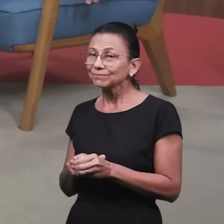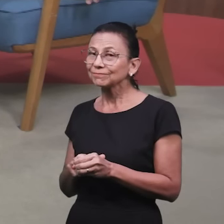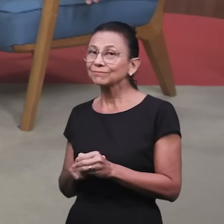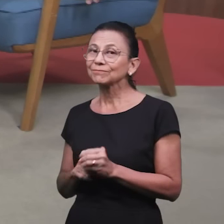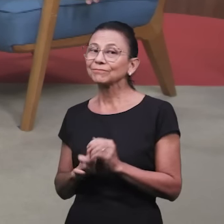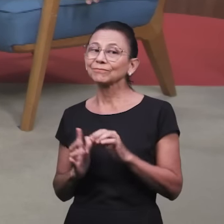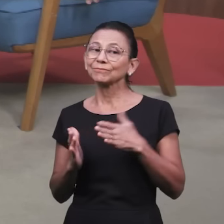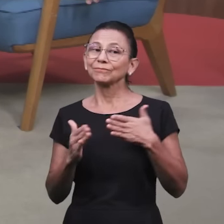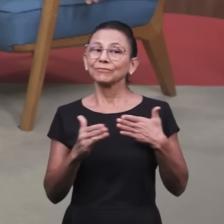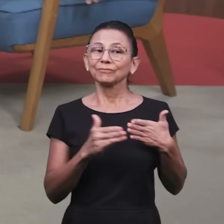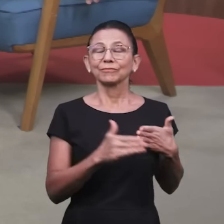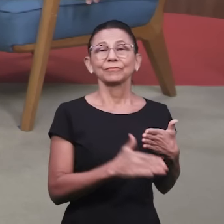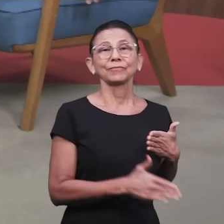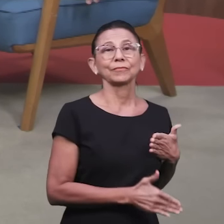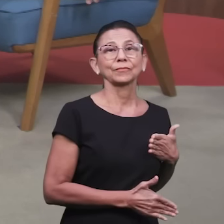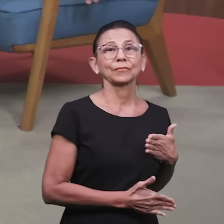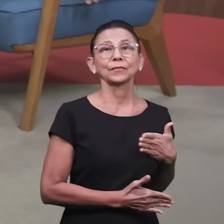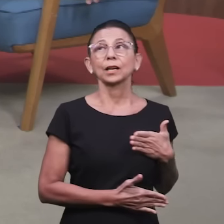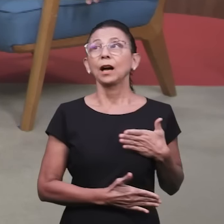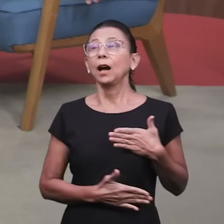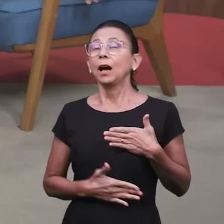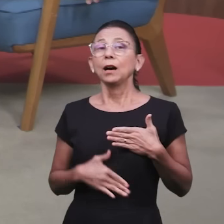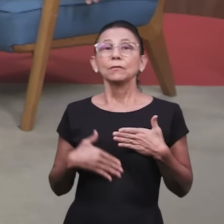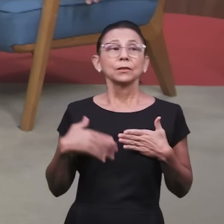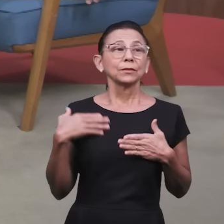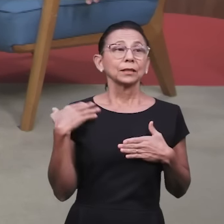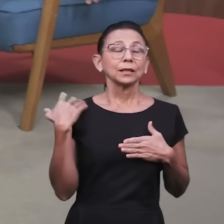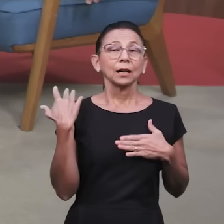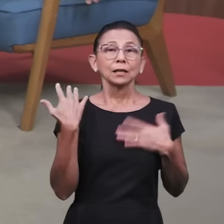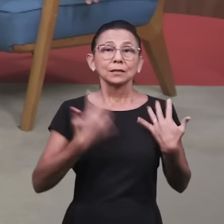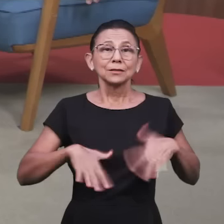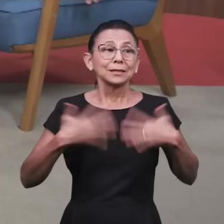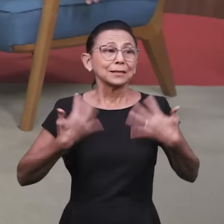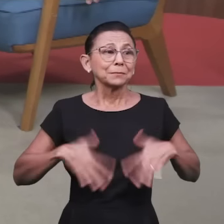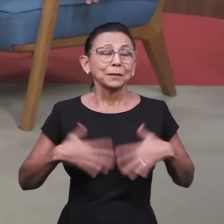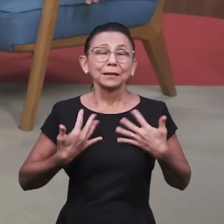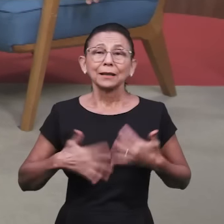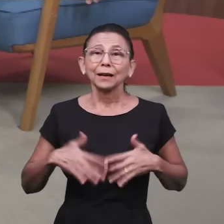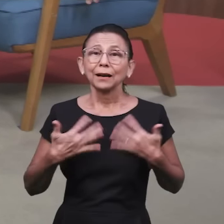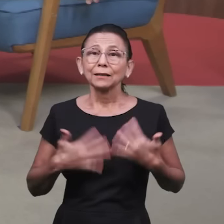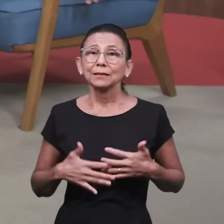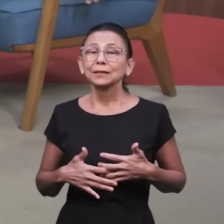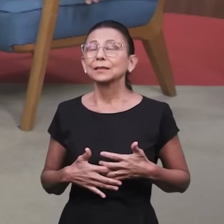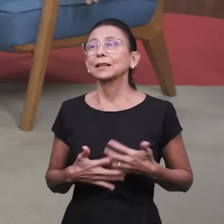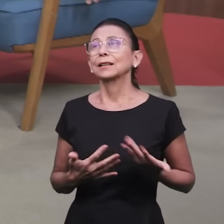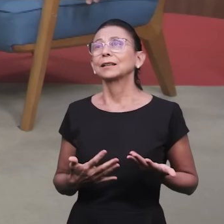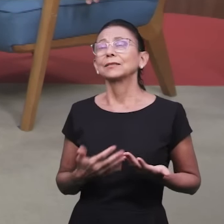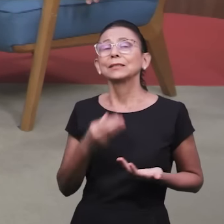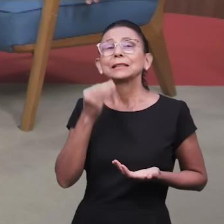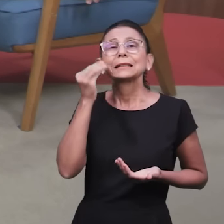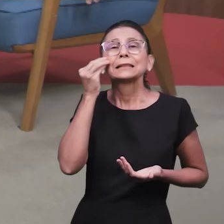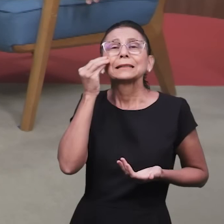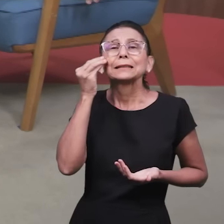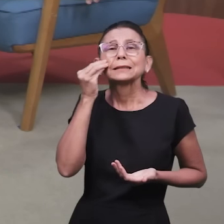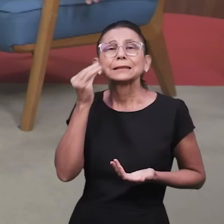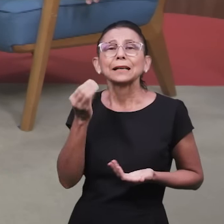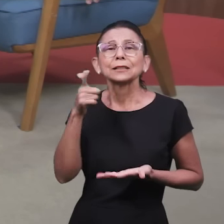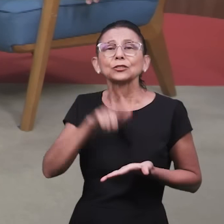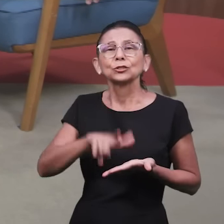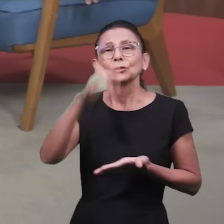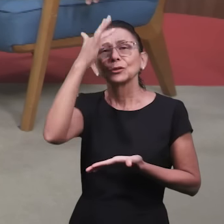desesperadamente tentar se refazer, recuperar a sua fé. Mas já é tarde. Mas já vai Já ser